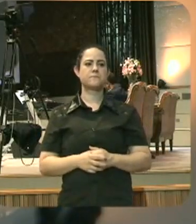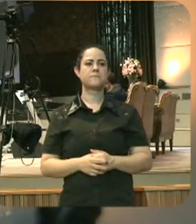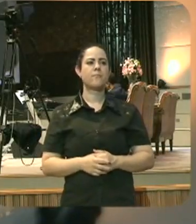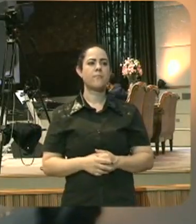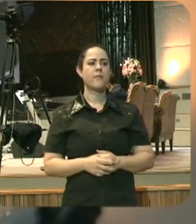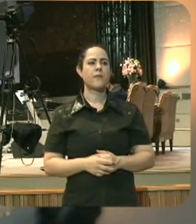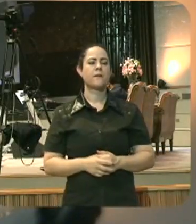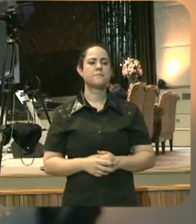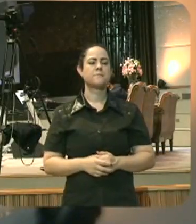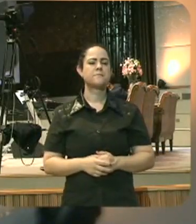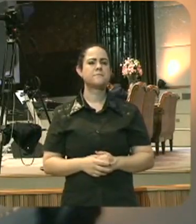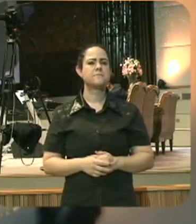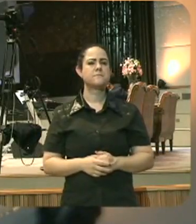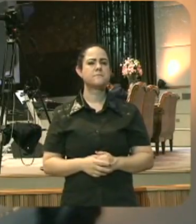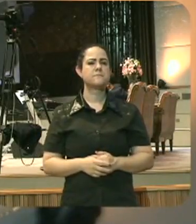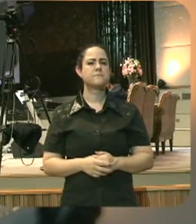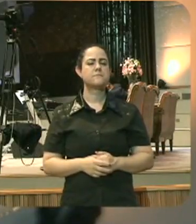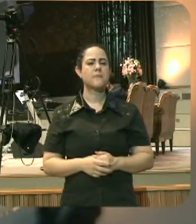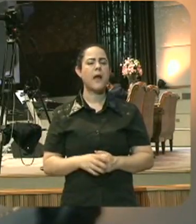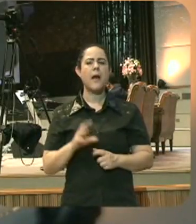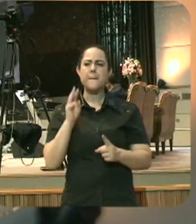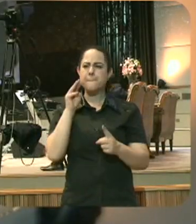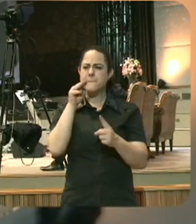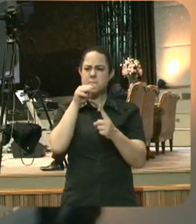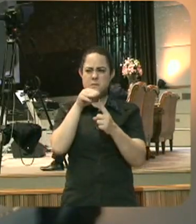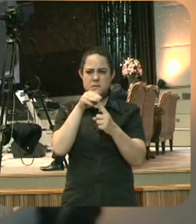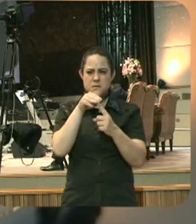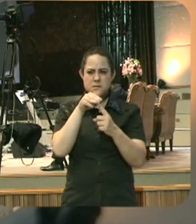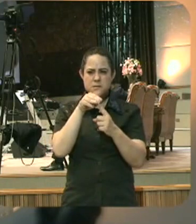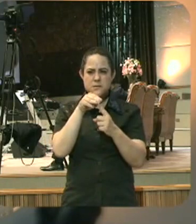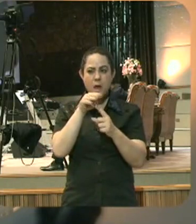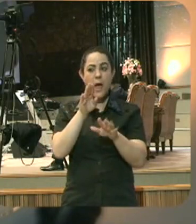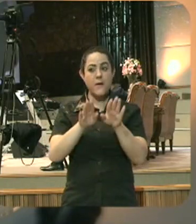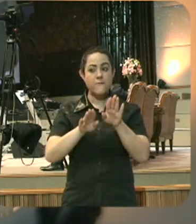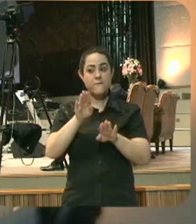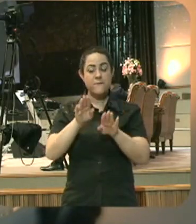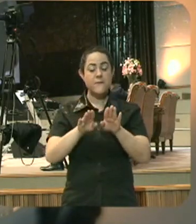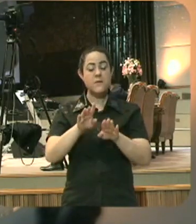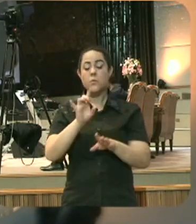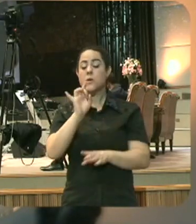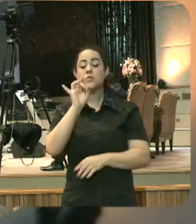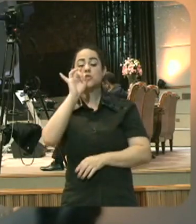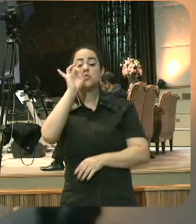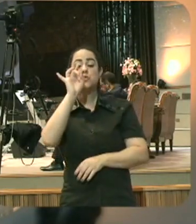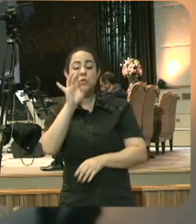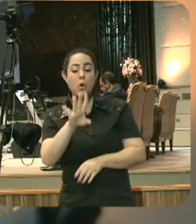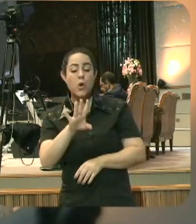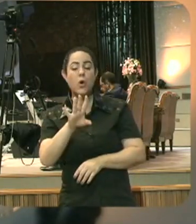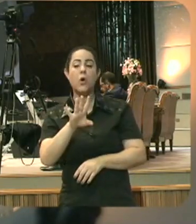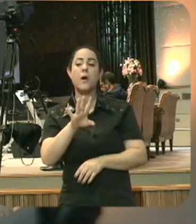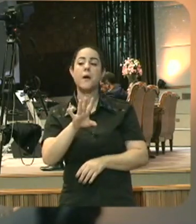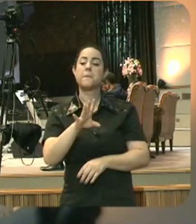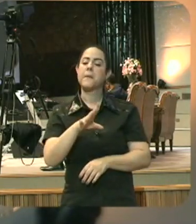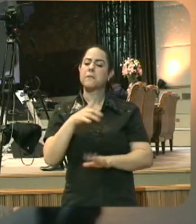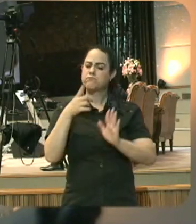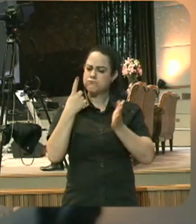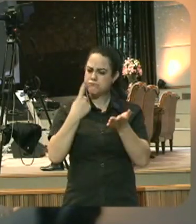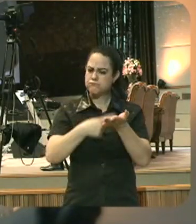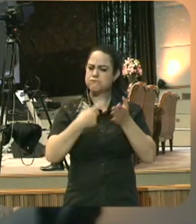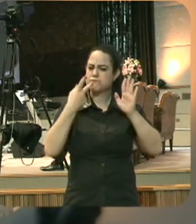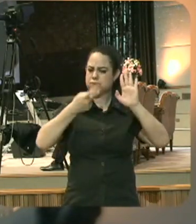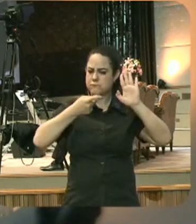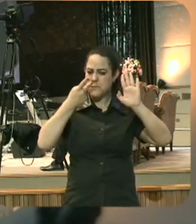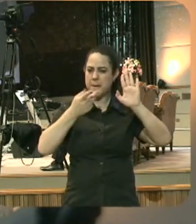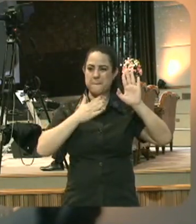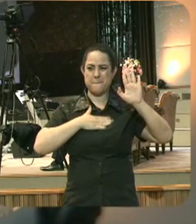que a missão nem sempre é só para o cumprimento das promessas de Deus